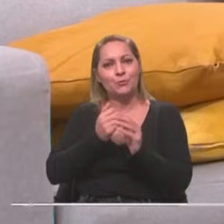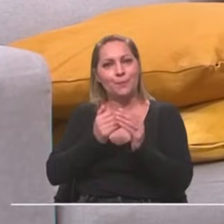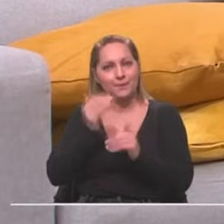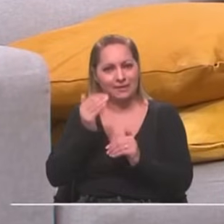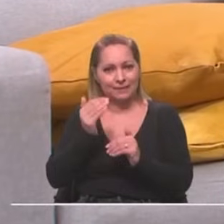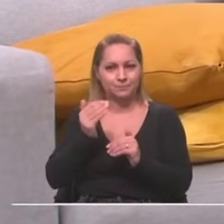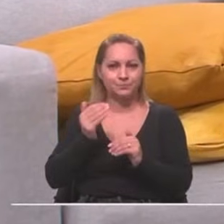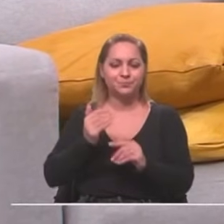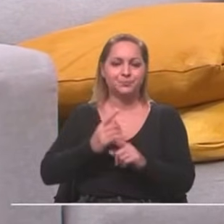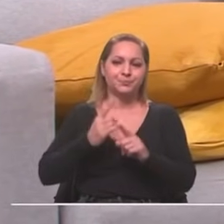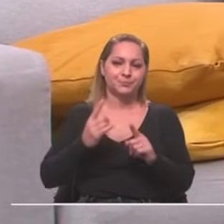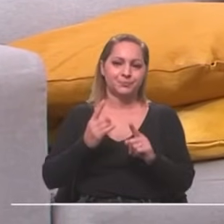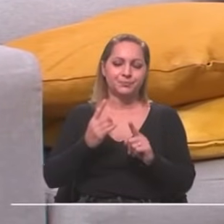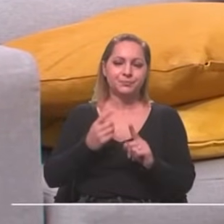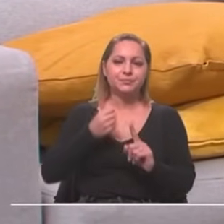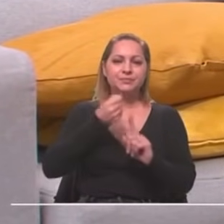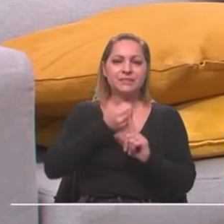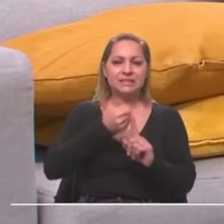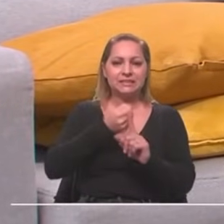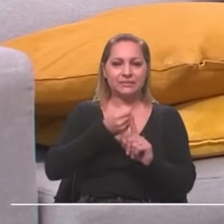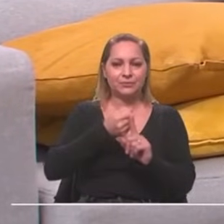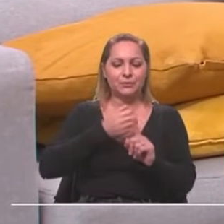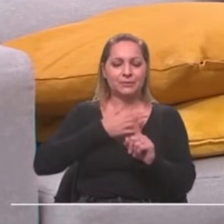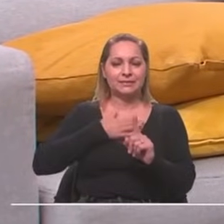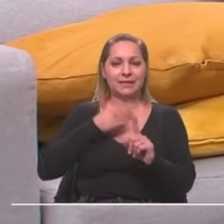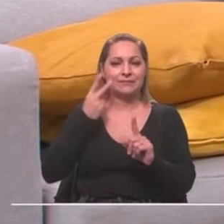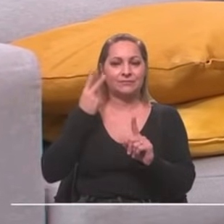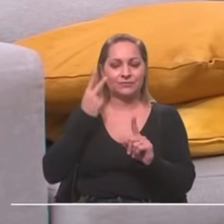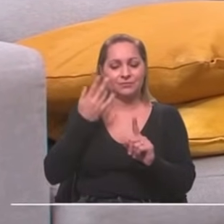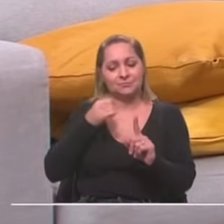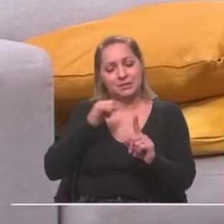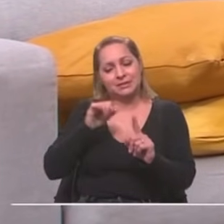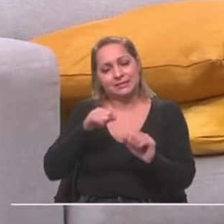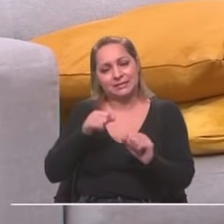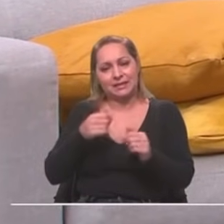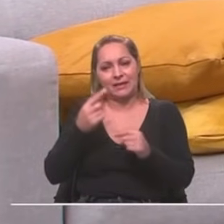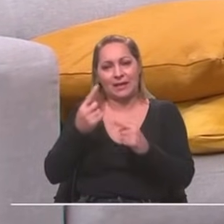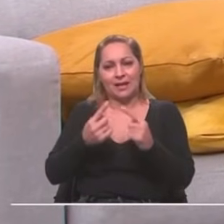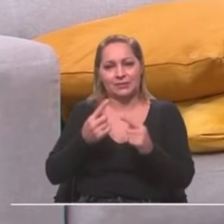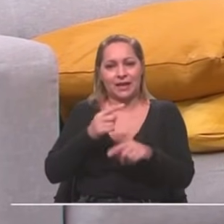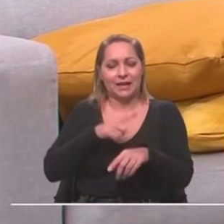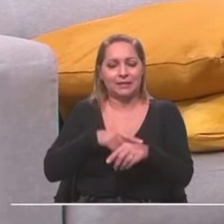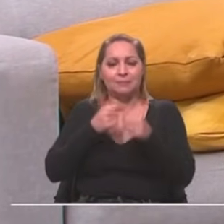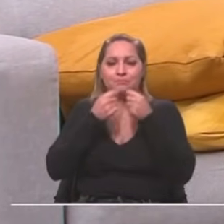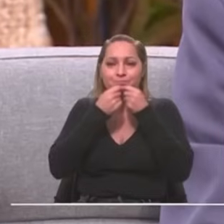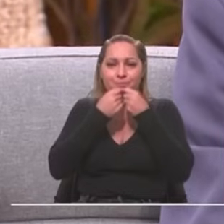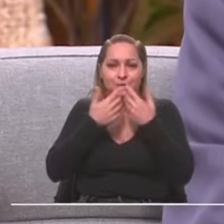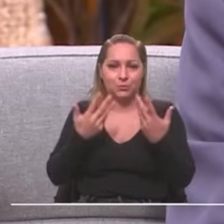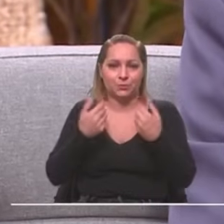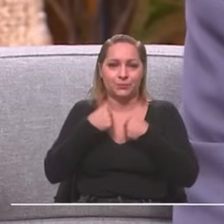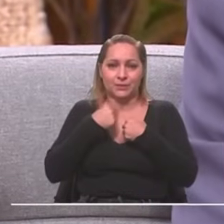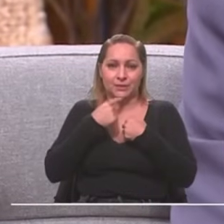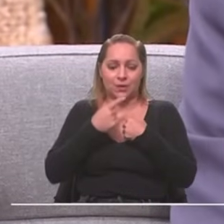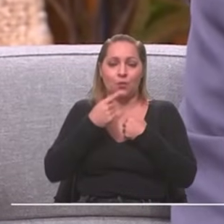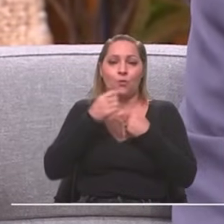porque são os desafios que nos mantêm vivos. Mas sim, há momentos para tudo e, como eu disse, o salto